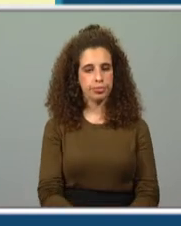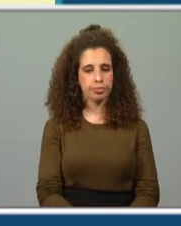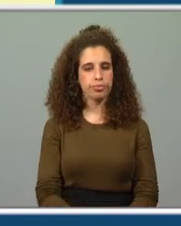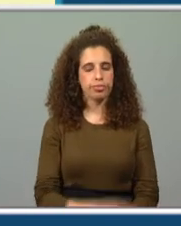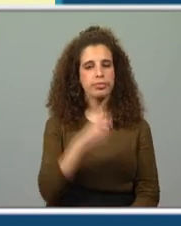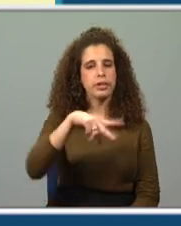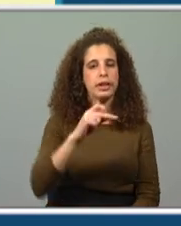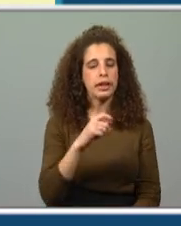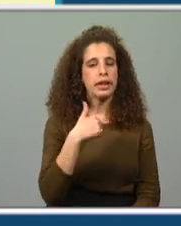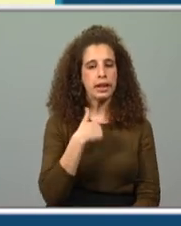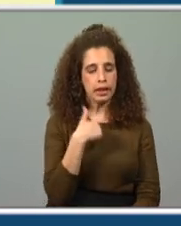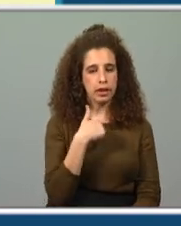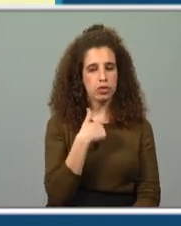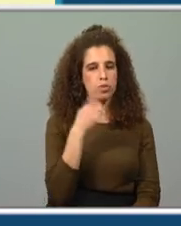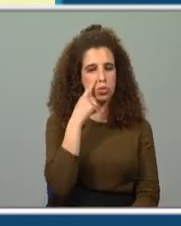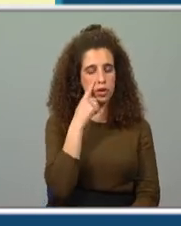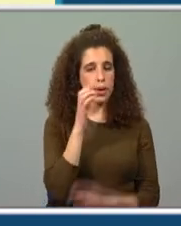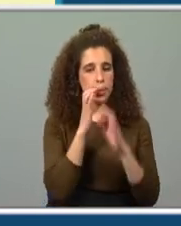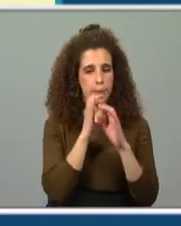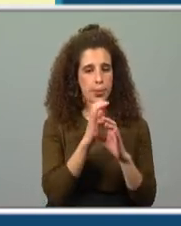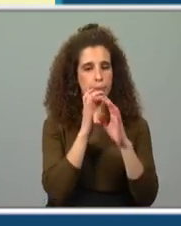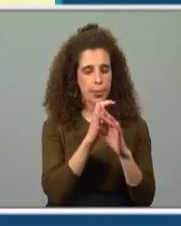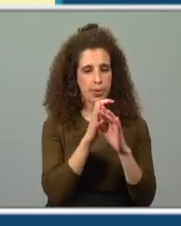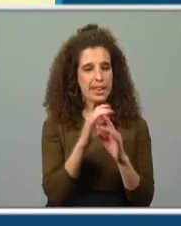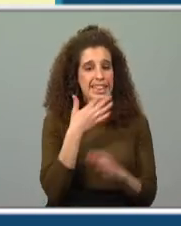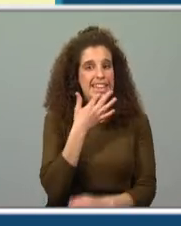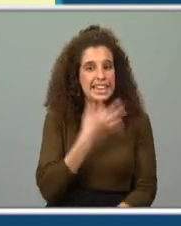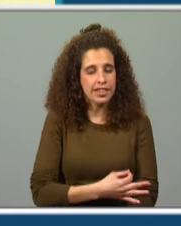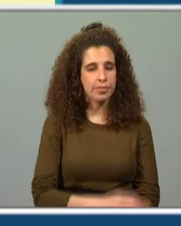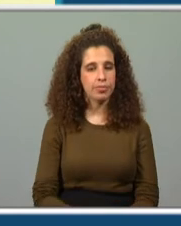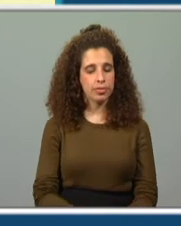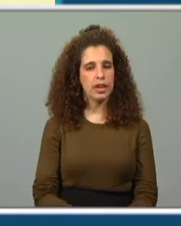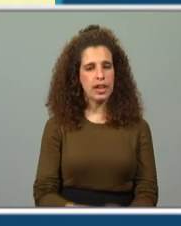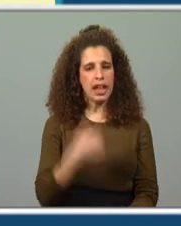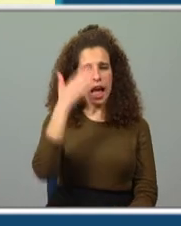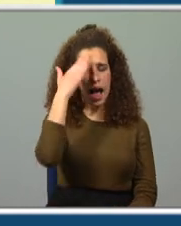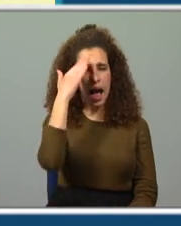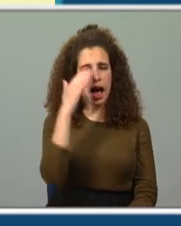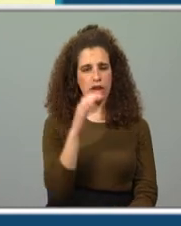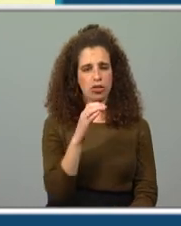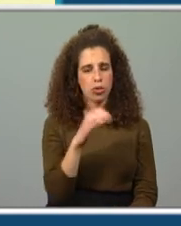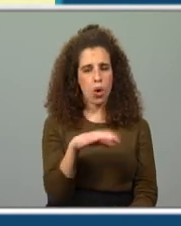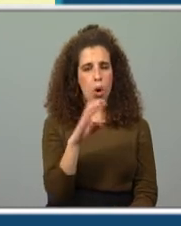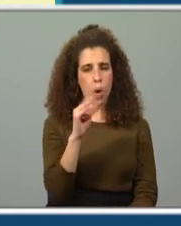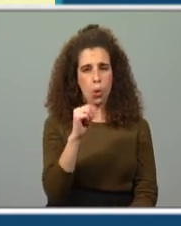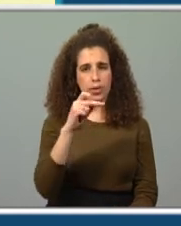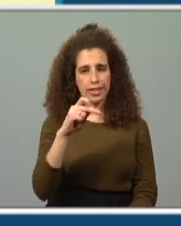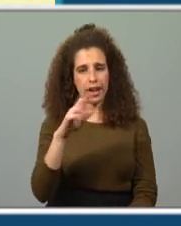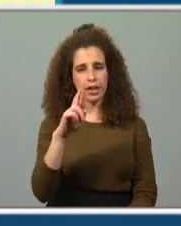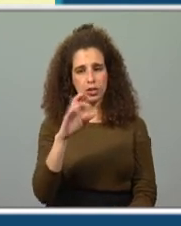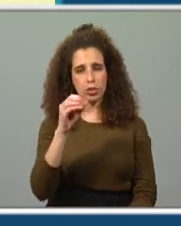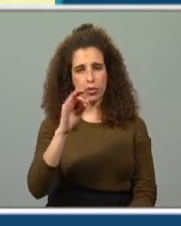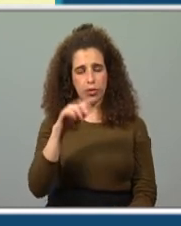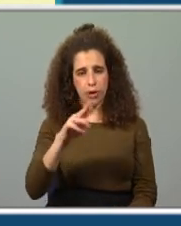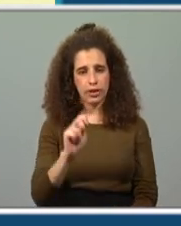Ana, o que é que... Olha, eu conheço a flauta. A flauta é de sopro, de certeza. E acho que o saxofone e o